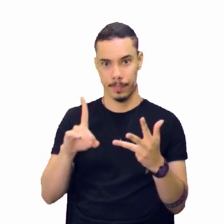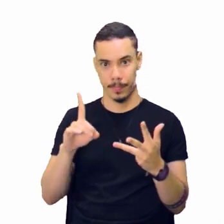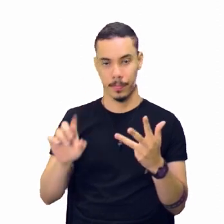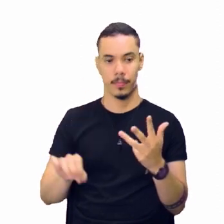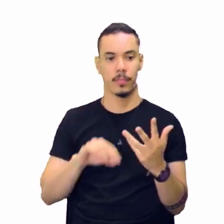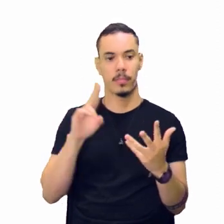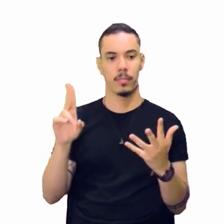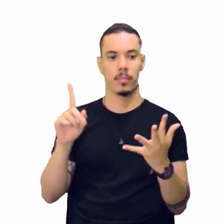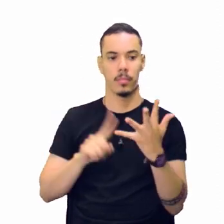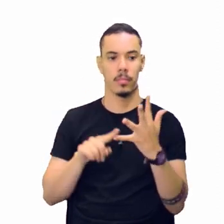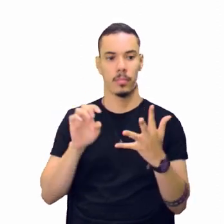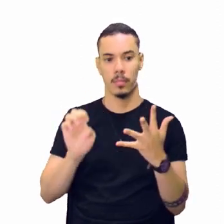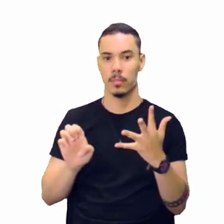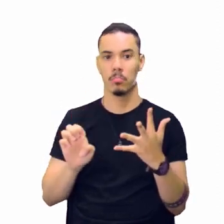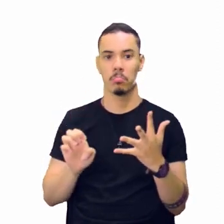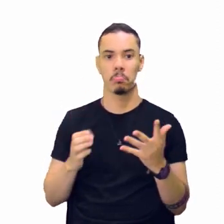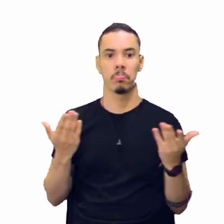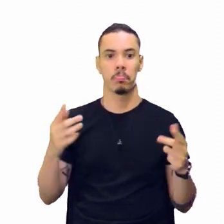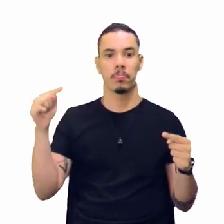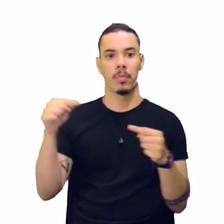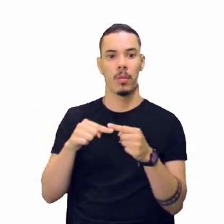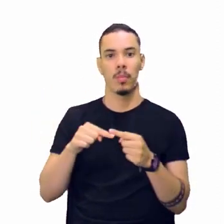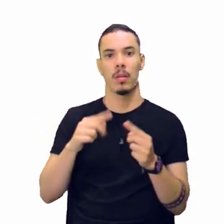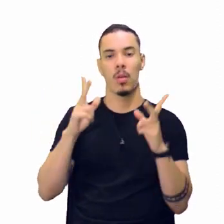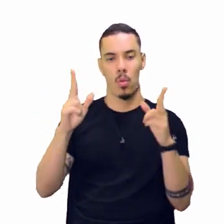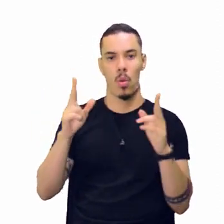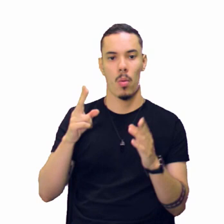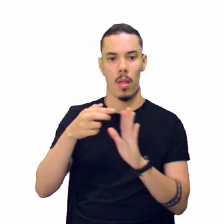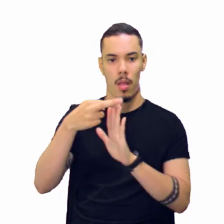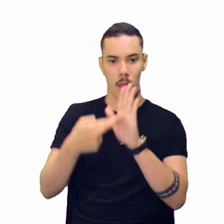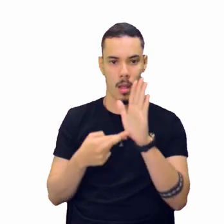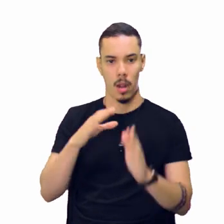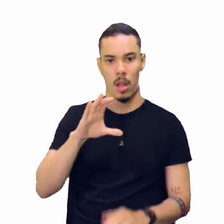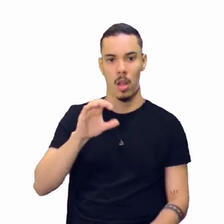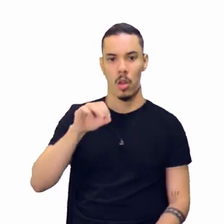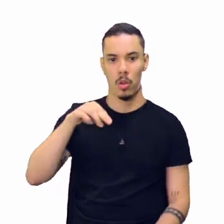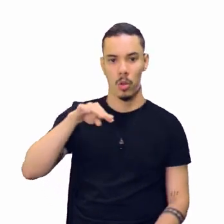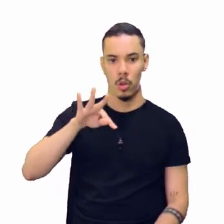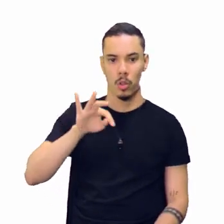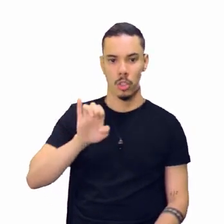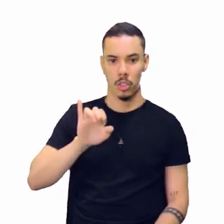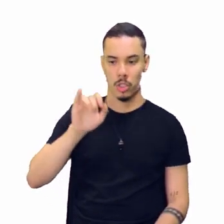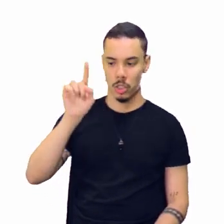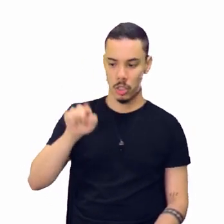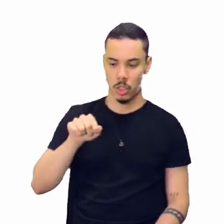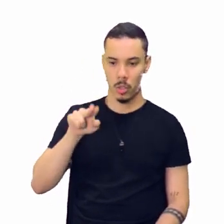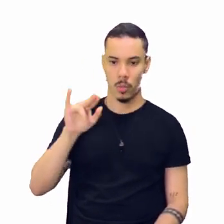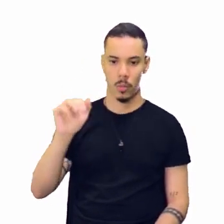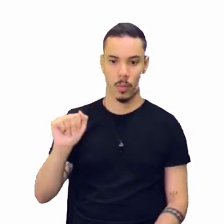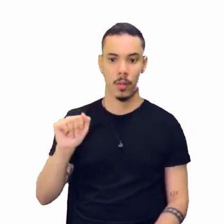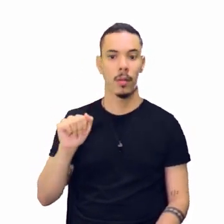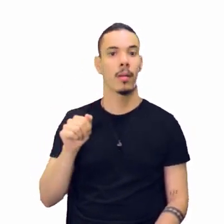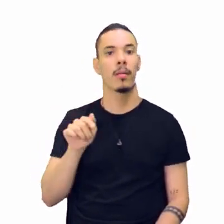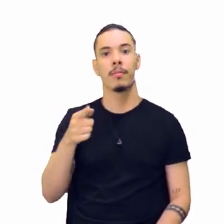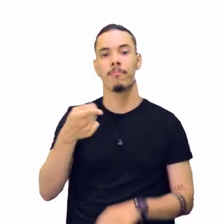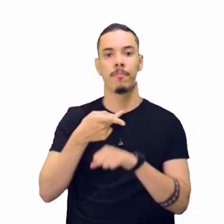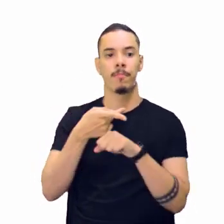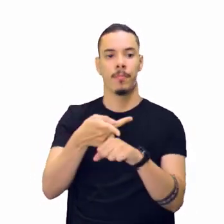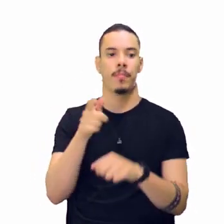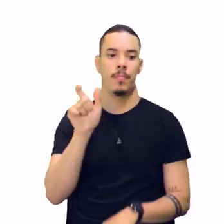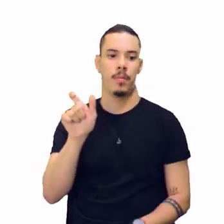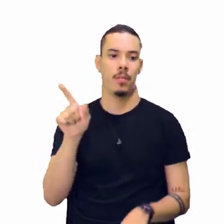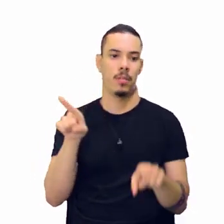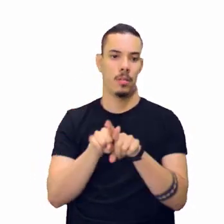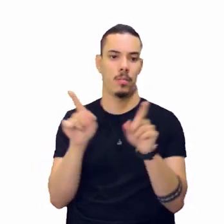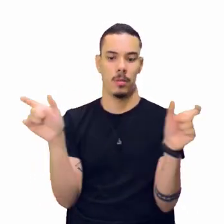crítica. E 3. Então, você vai procurar, né, a palavra que também